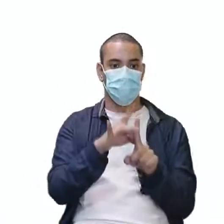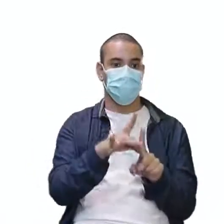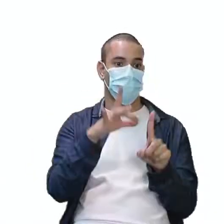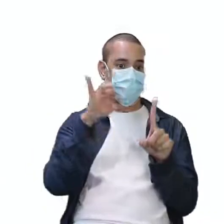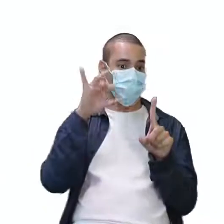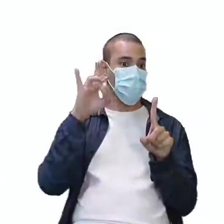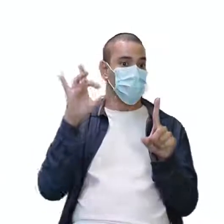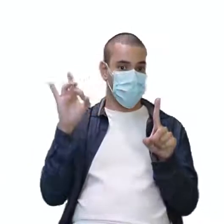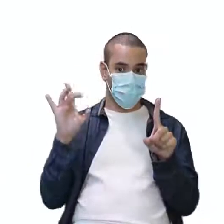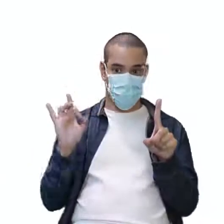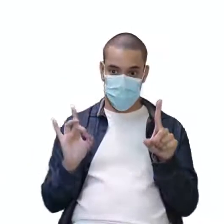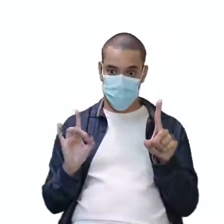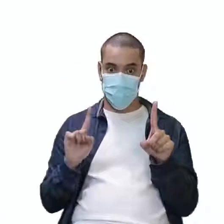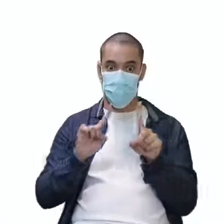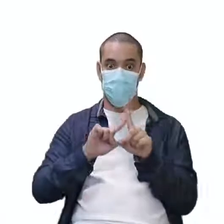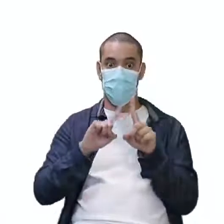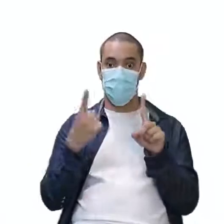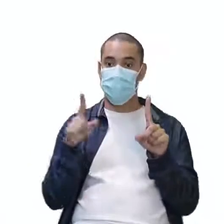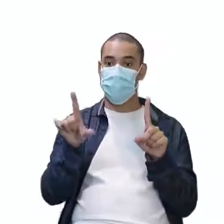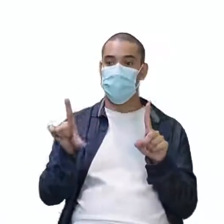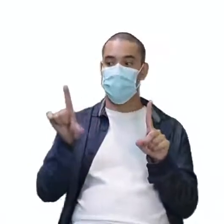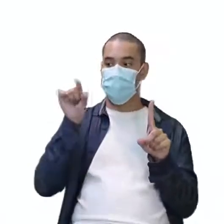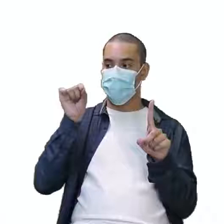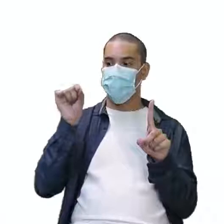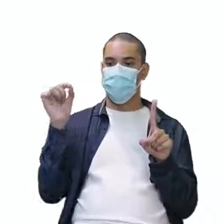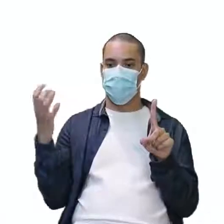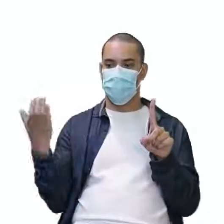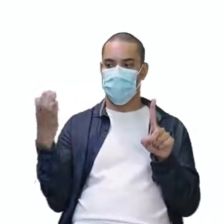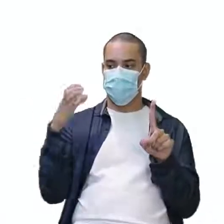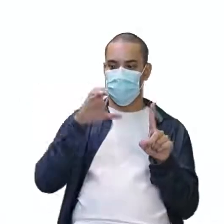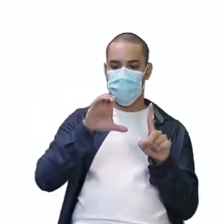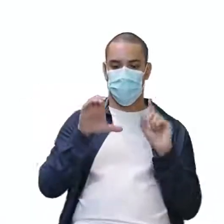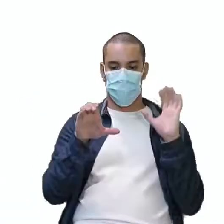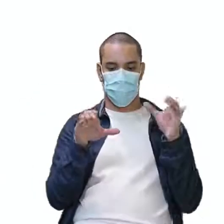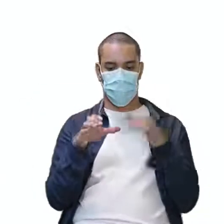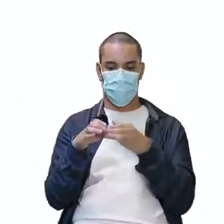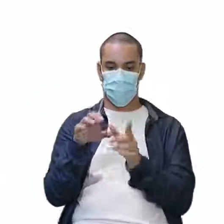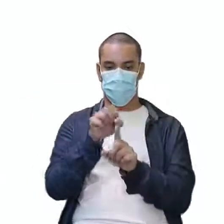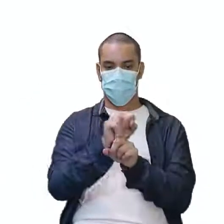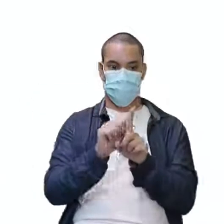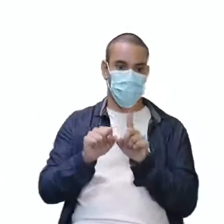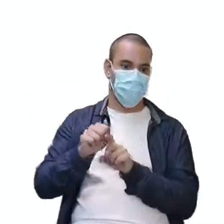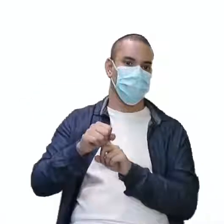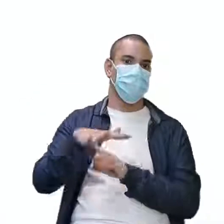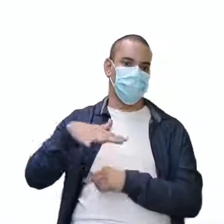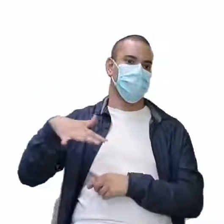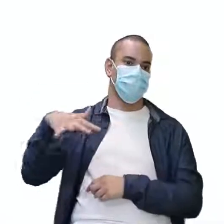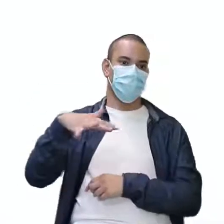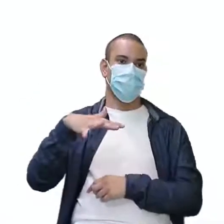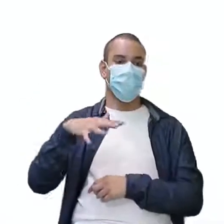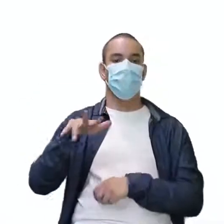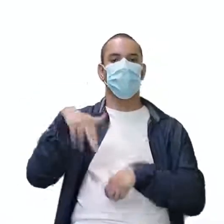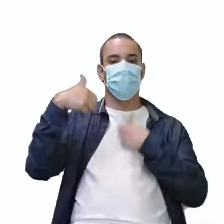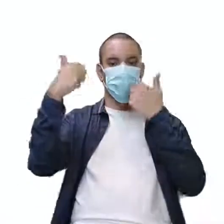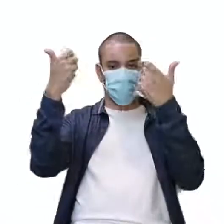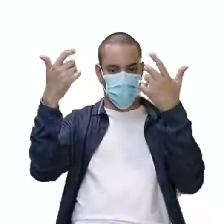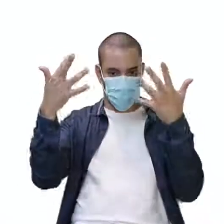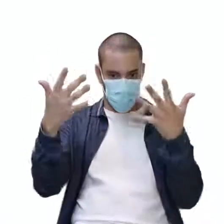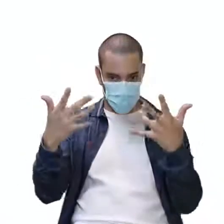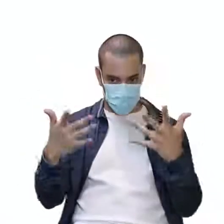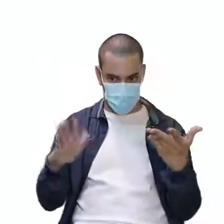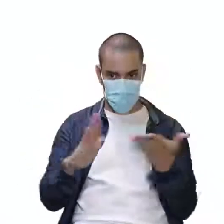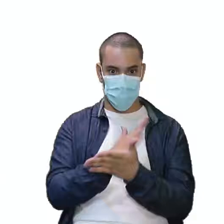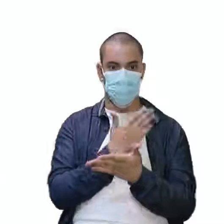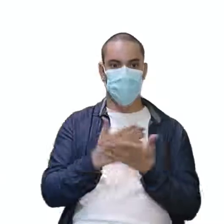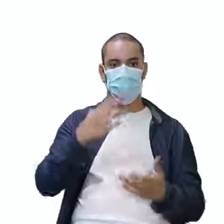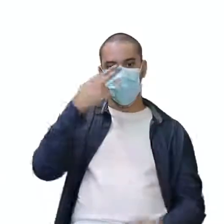isoladamente, mas eles vão preferir viver em coletividade. Aí a gente vai falar um pouquinho desses grandes